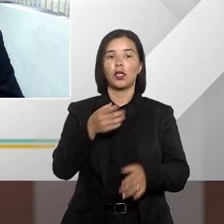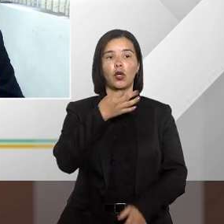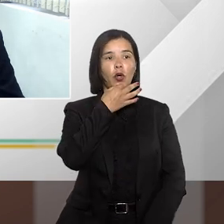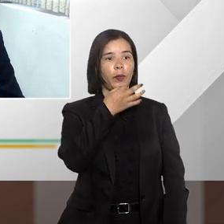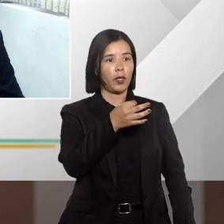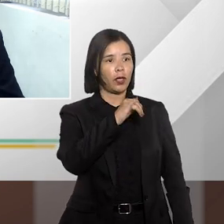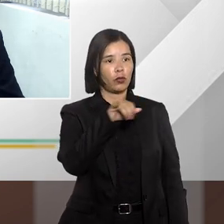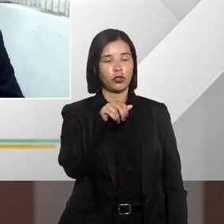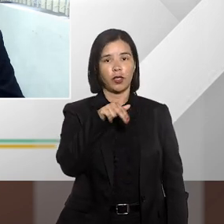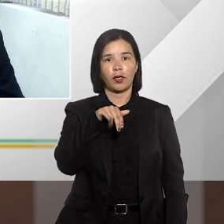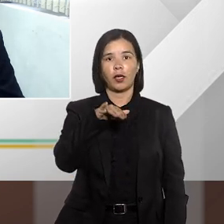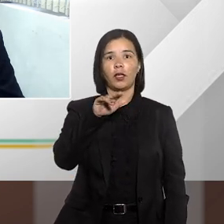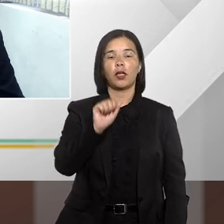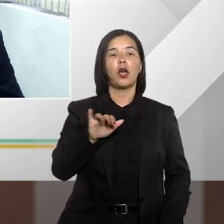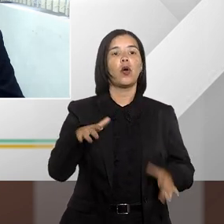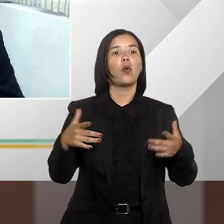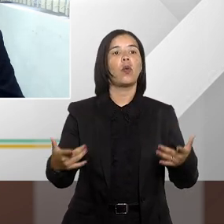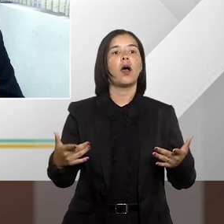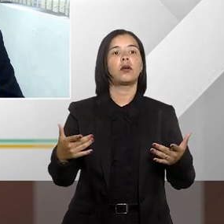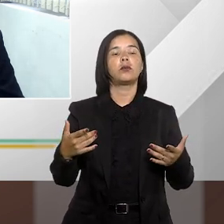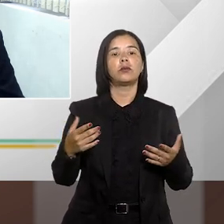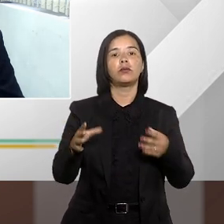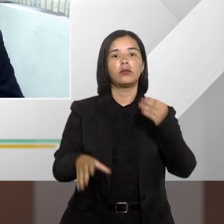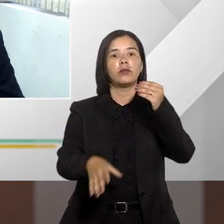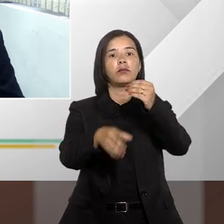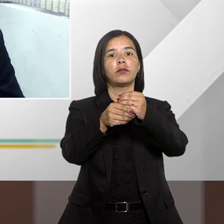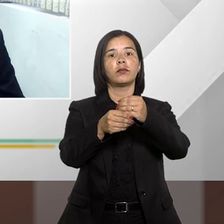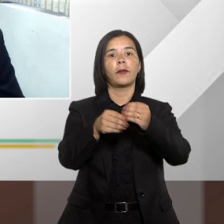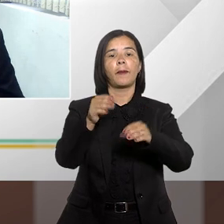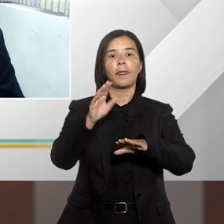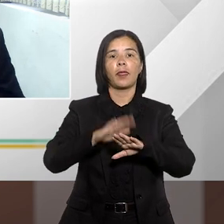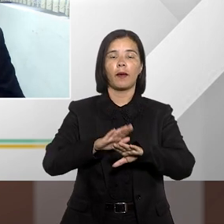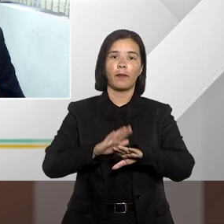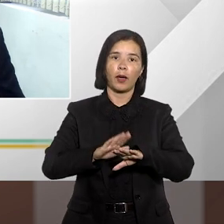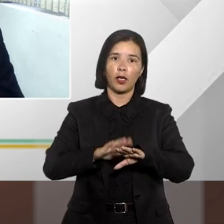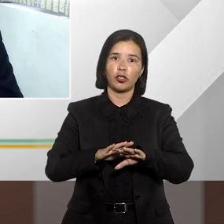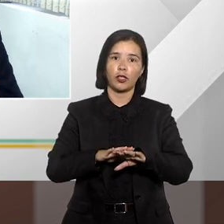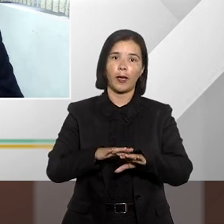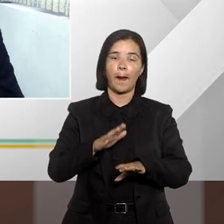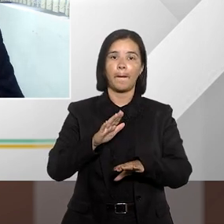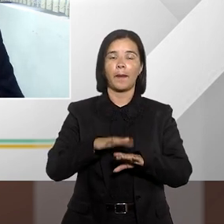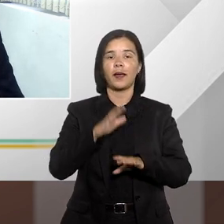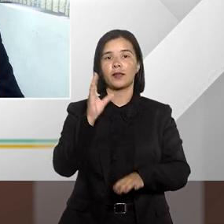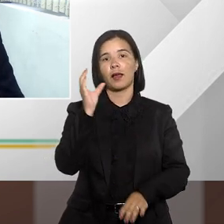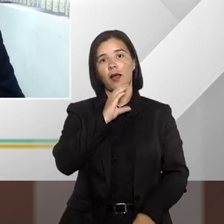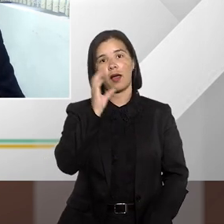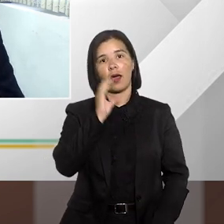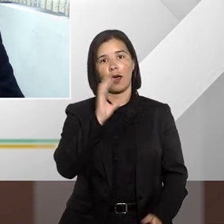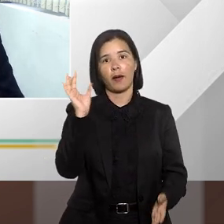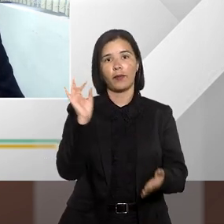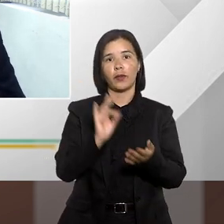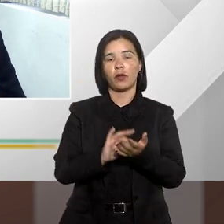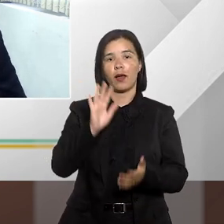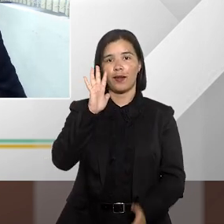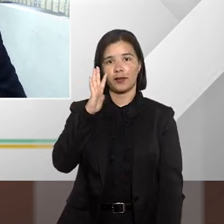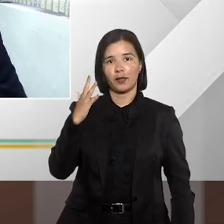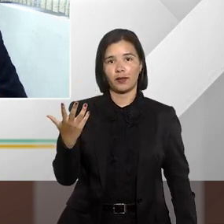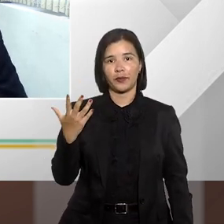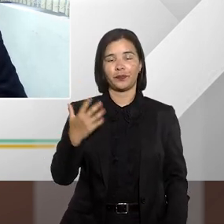Janaína, quais medidas poderiam ser implementadas na prática e de forma mais imediata para essa realização?